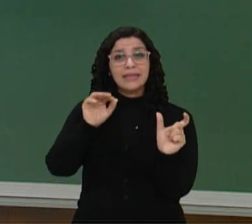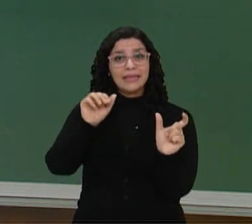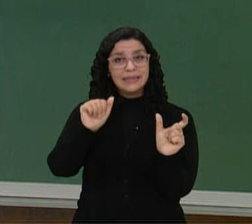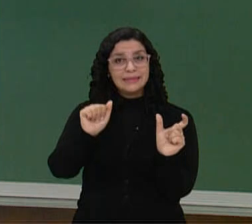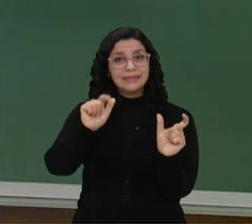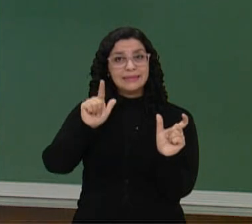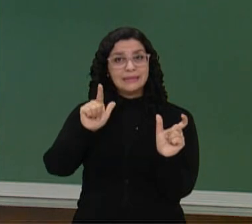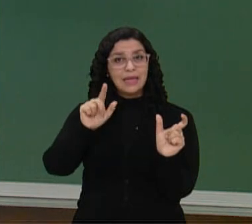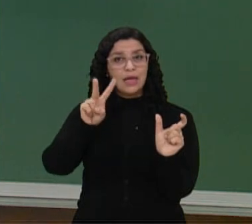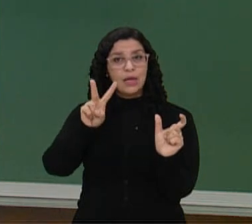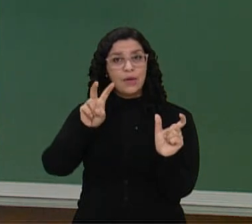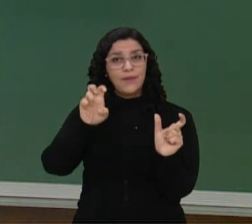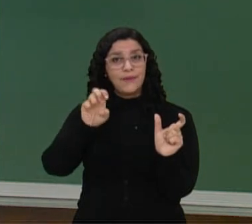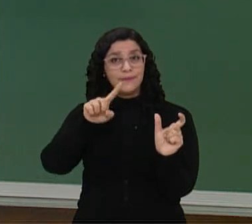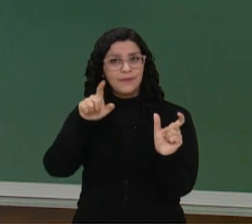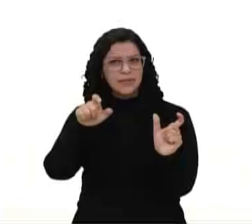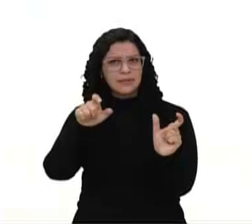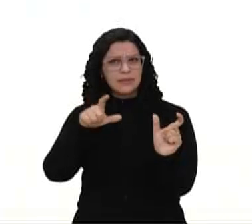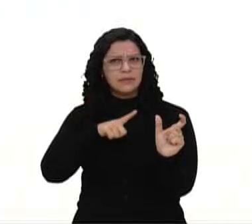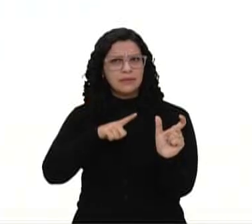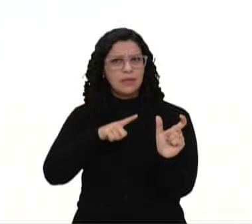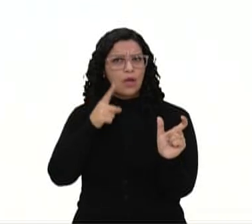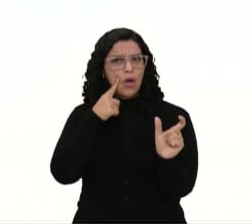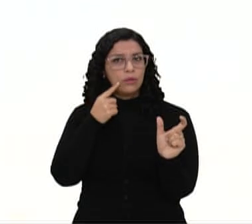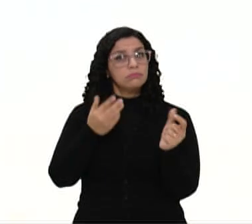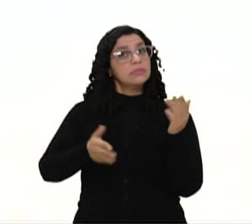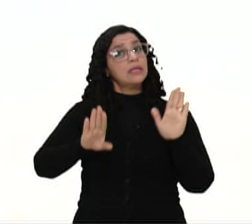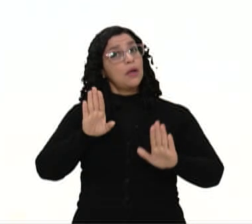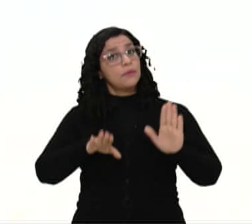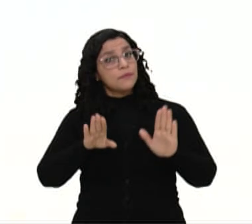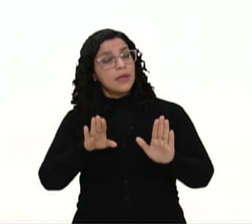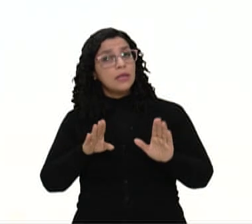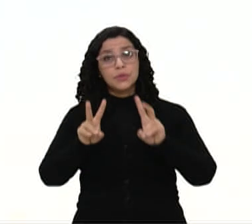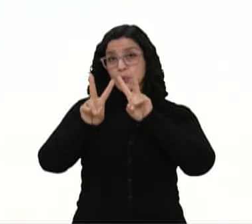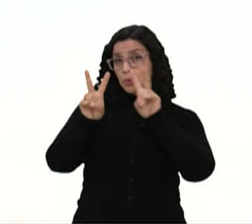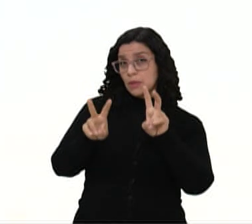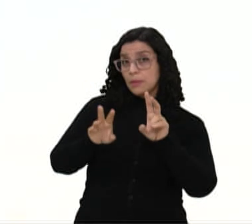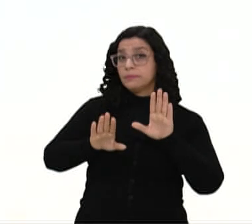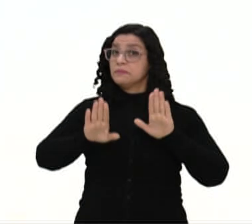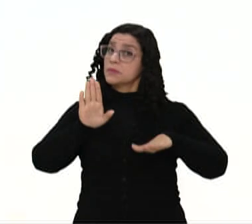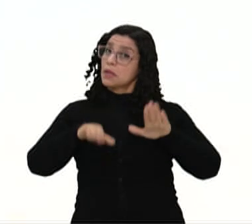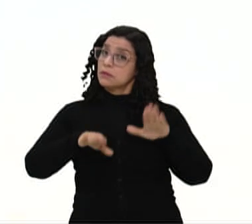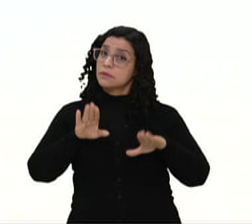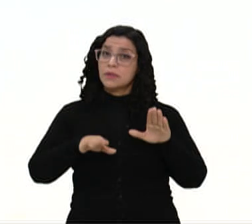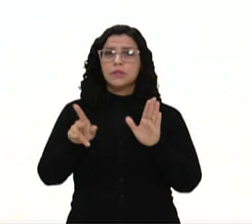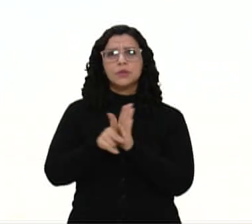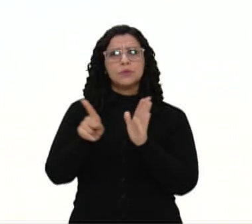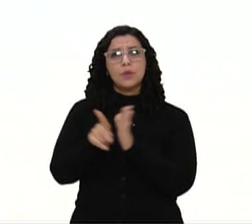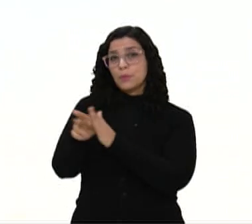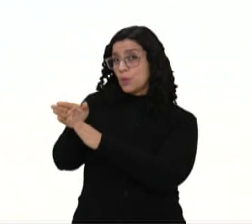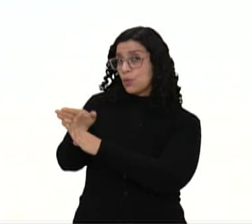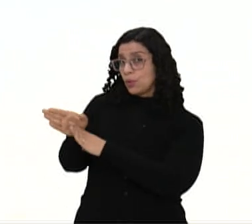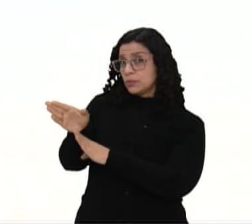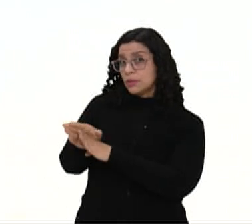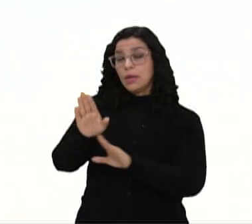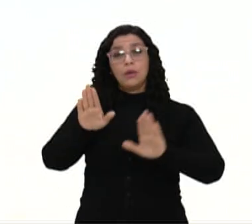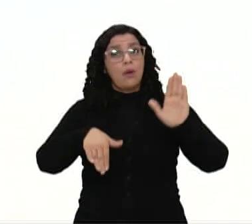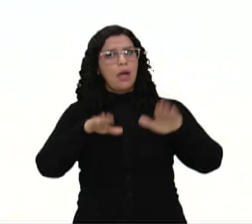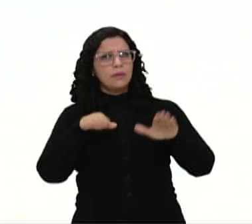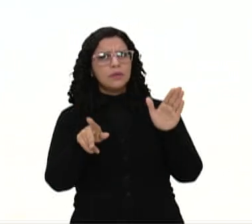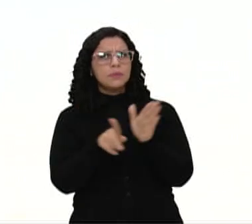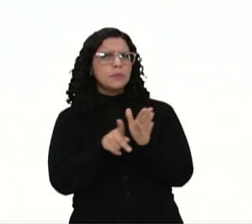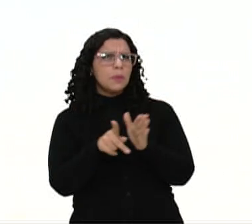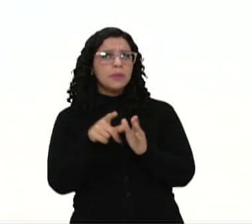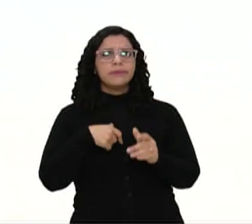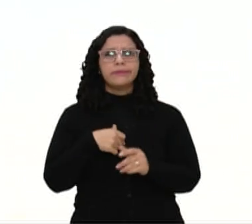repetição intencional. Talvez tenha sido o título, talvez tenha sido uma recomendação, talvez tenha